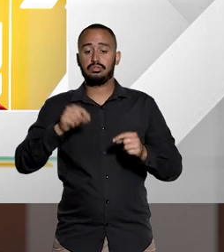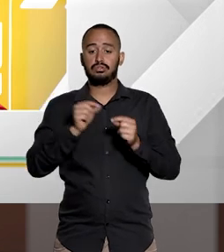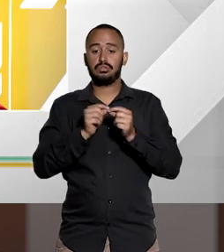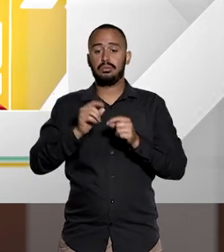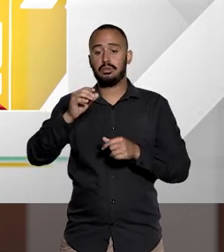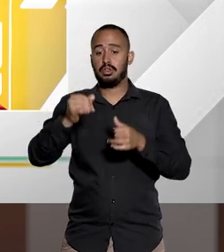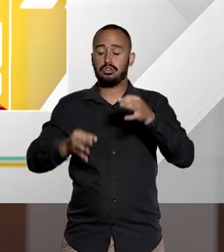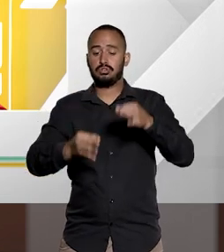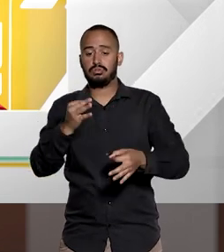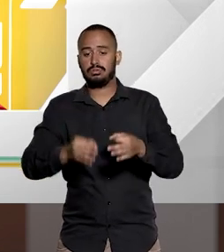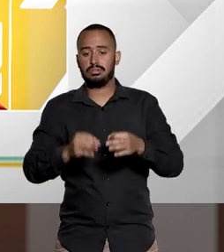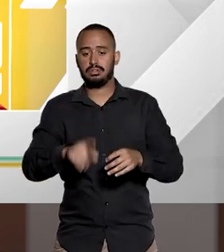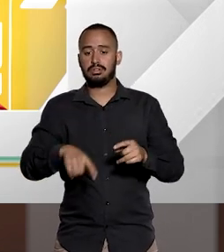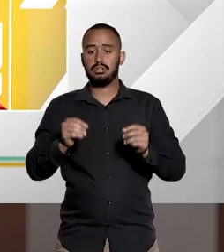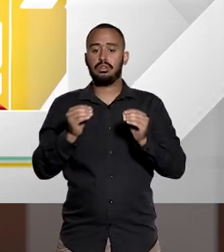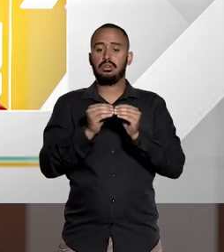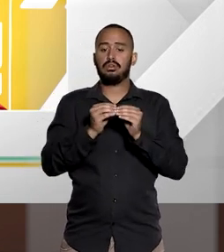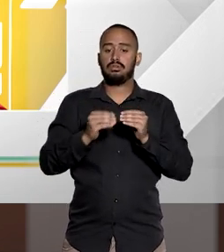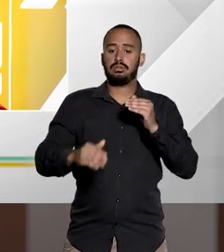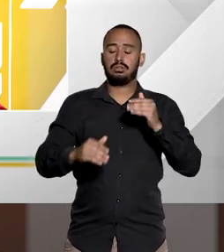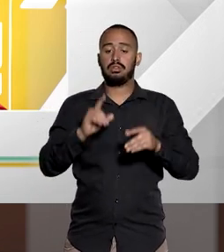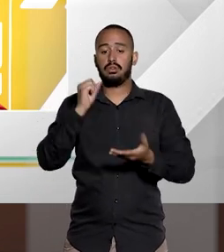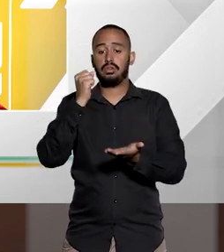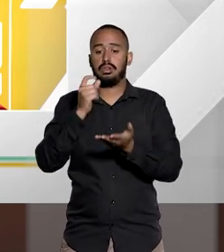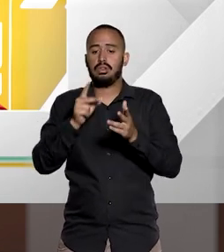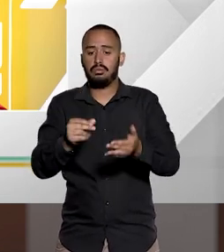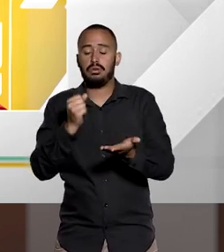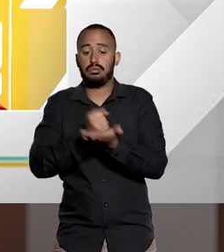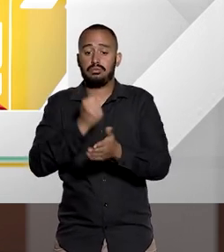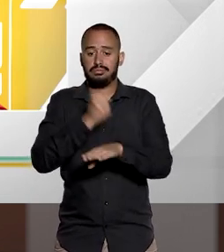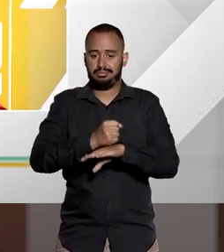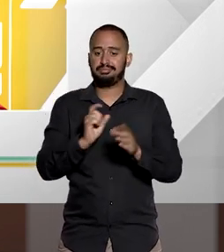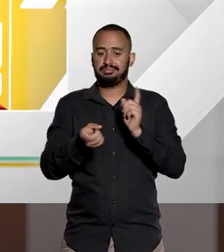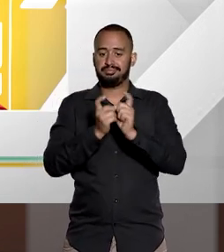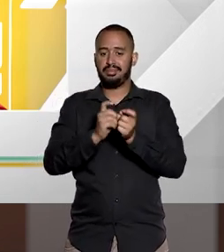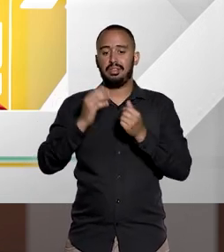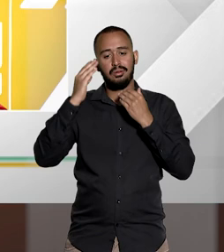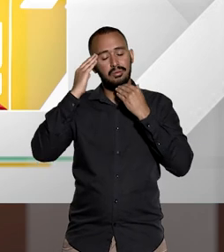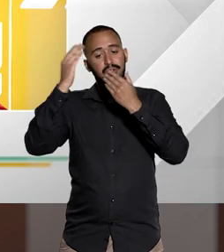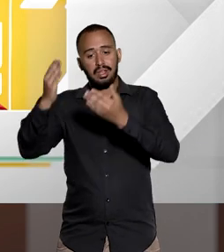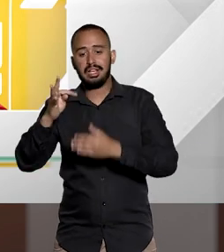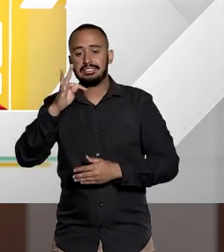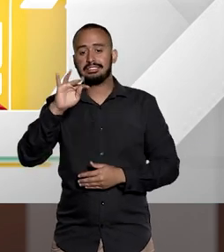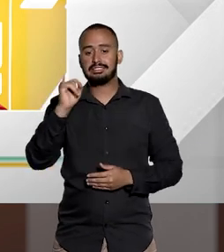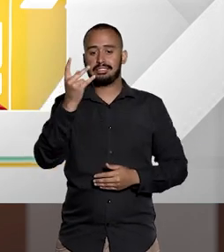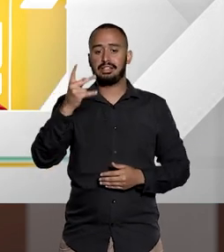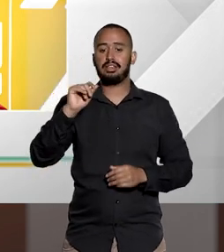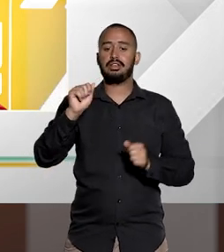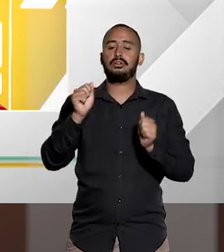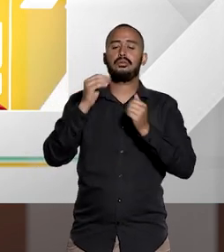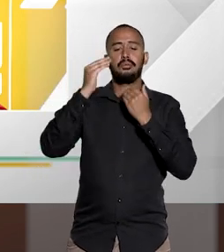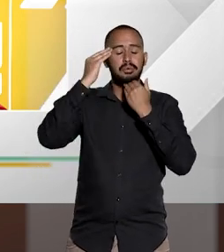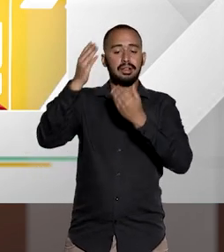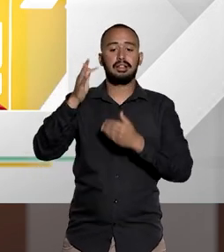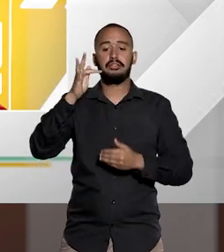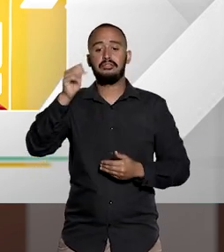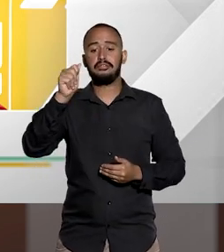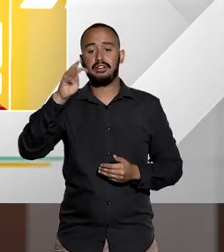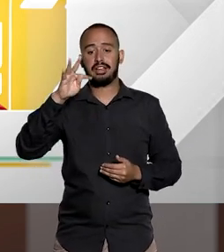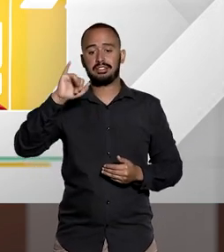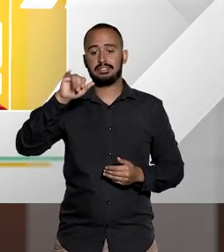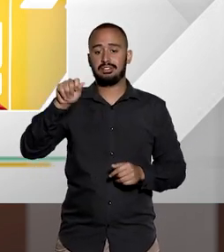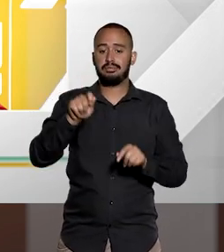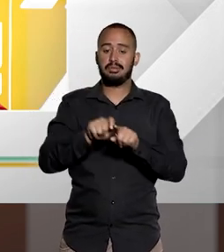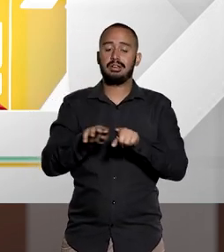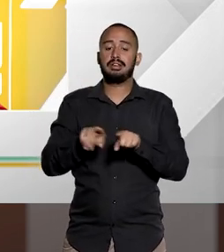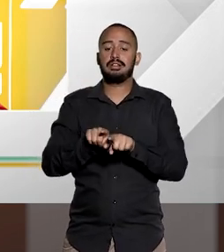de mais acentuada relevância, como são os temas de contrato administrativo. Então, muito obrigada, Tiago, muito obrigada, Fátima, e muito obrigada, professora